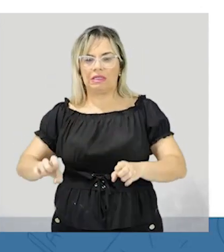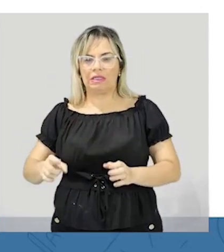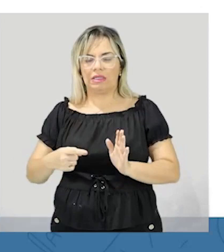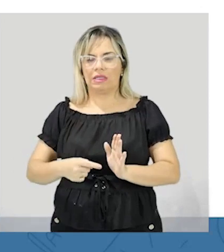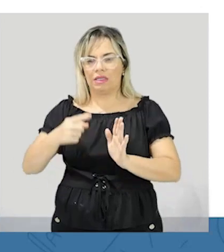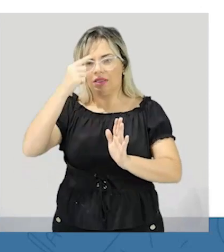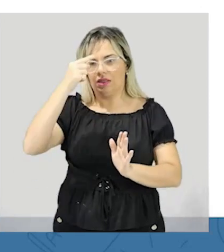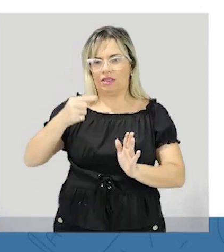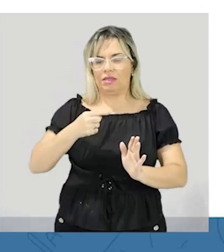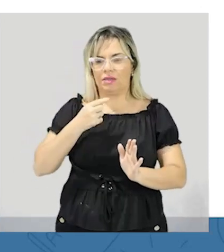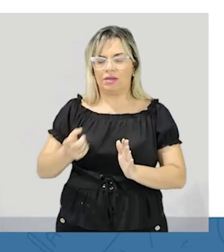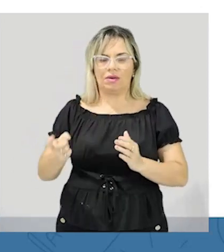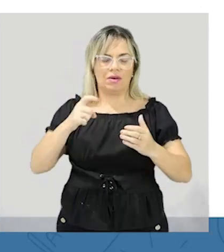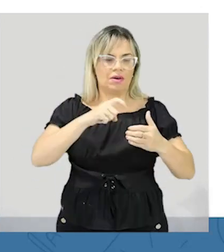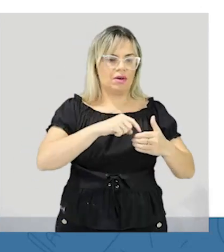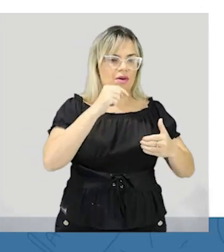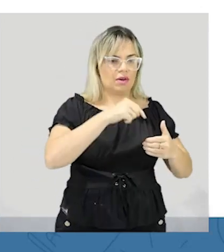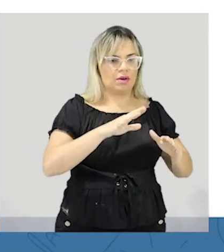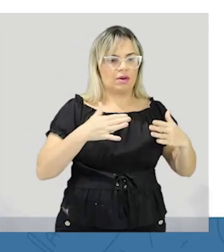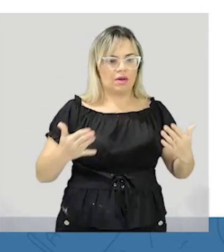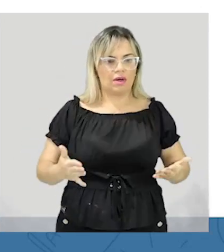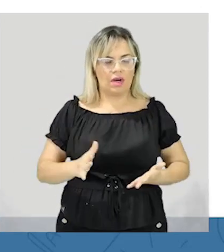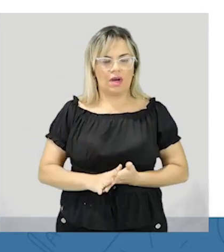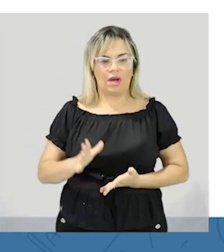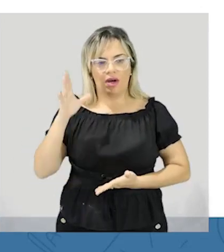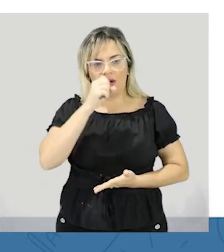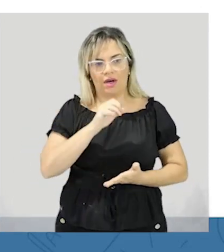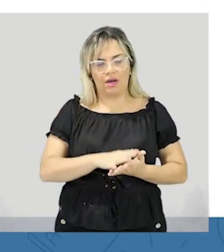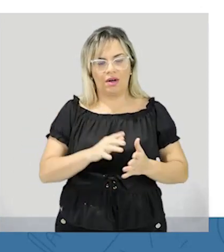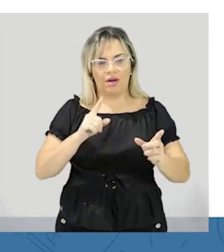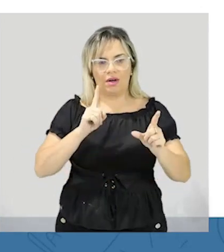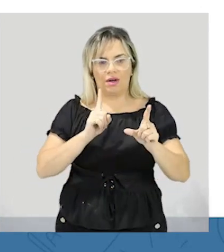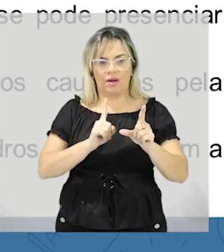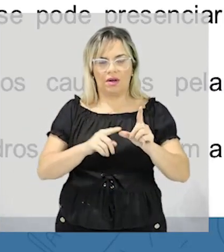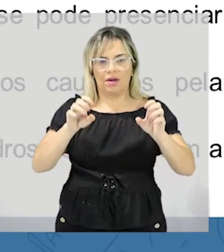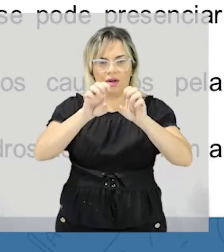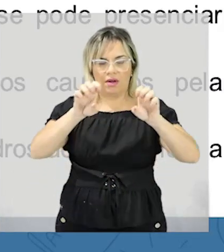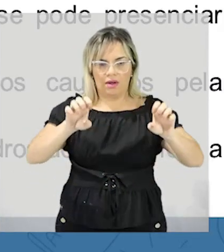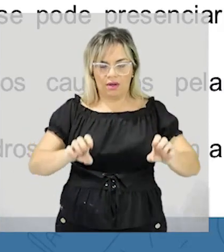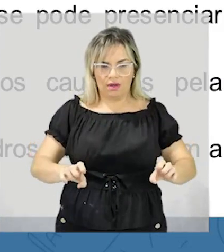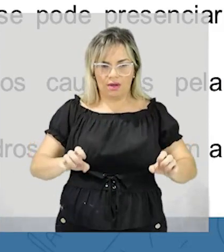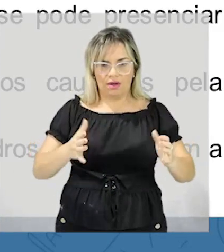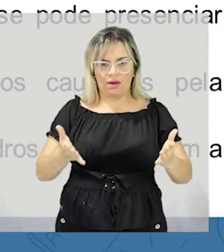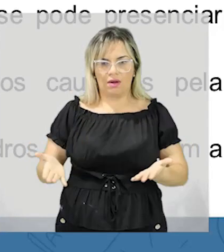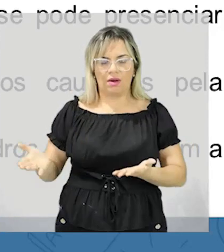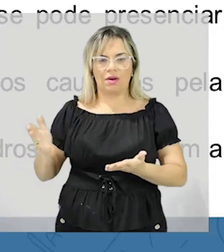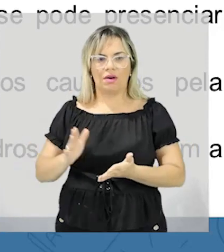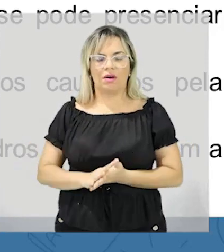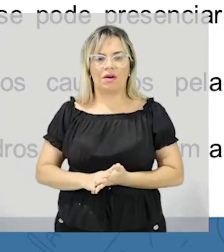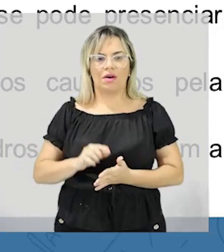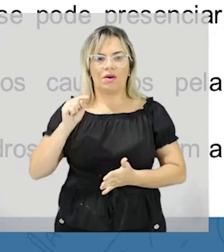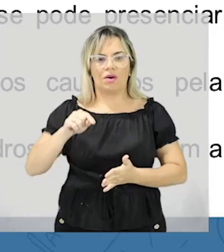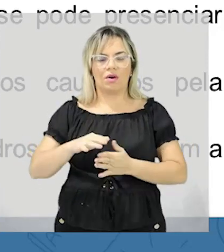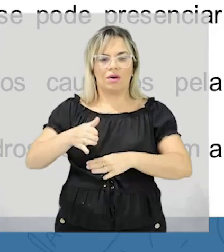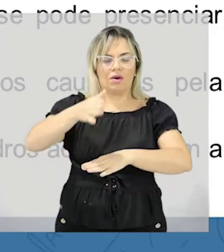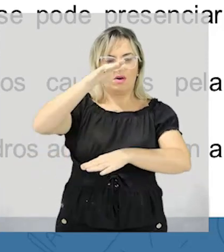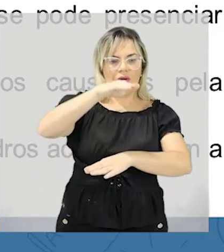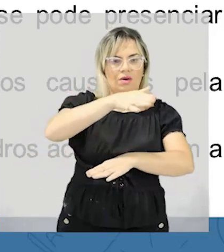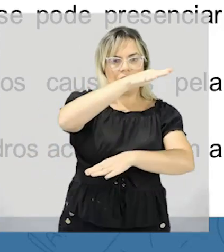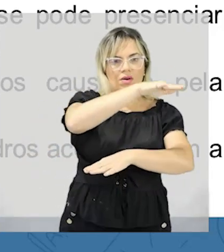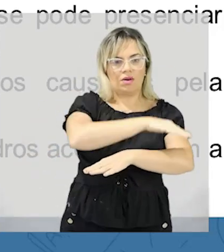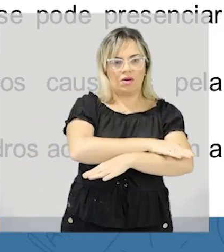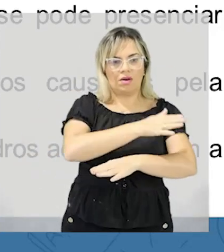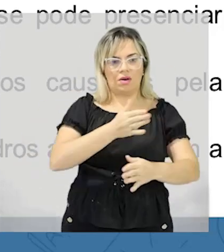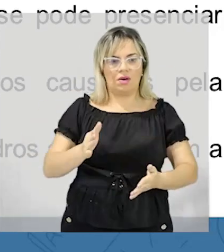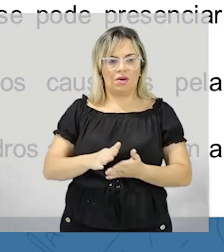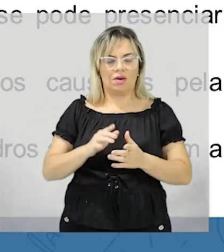área de quê? Vamos dar uma olhada nas alternativas rápidas? Ele vai te dizer estruturas, né, de ali relevo, as mais da superfície,